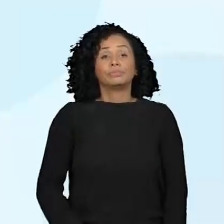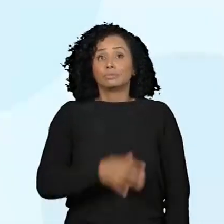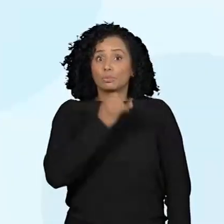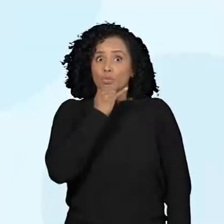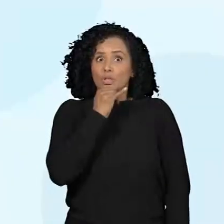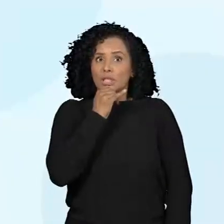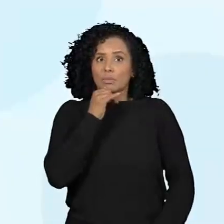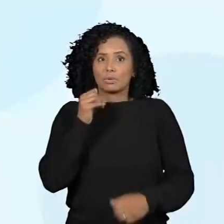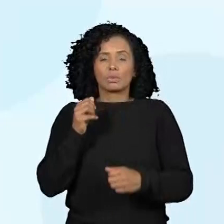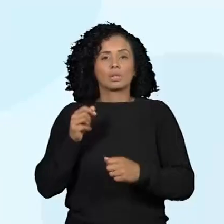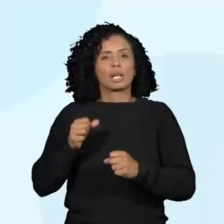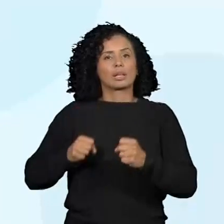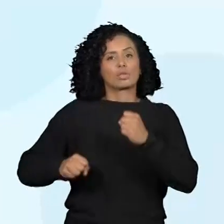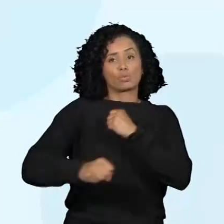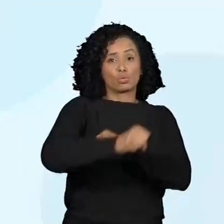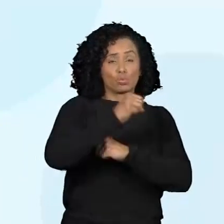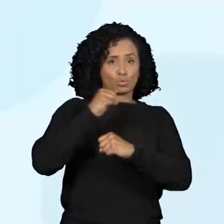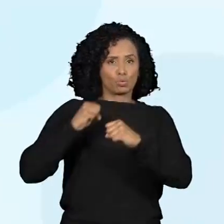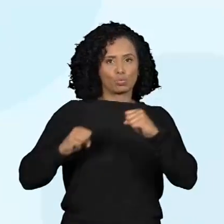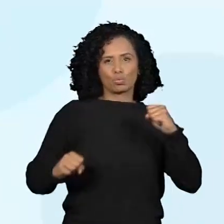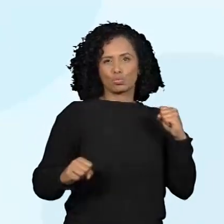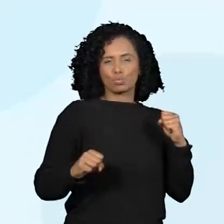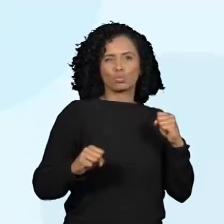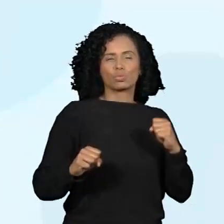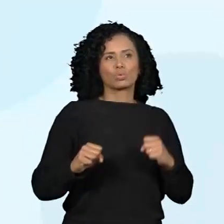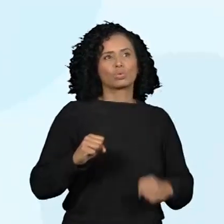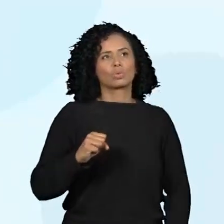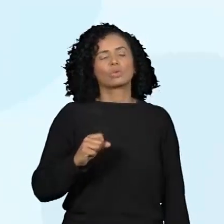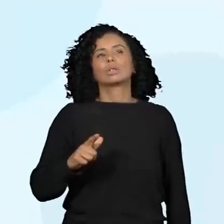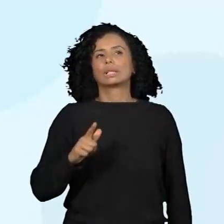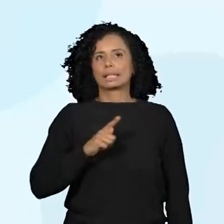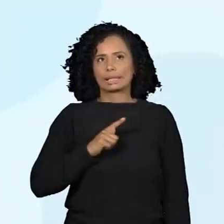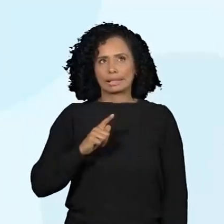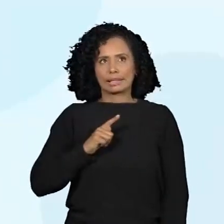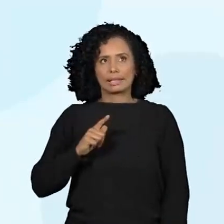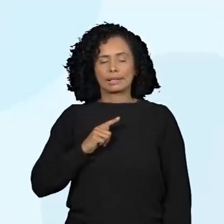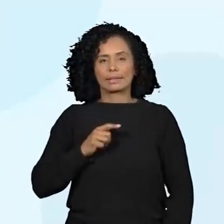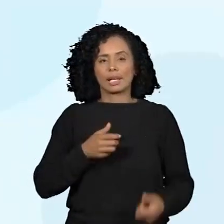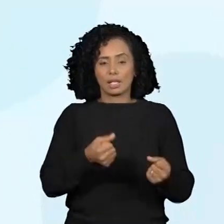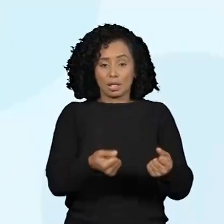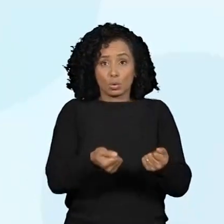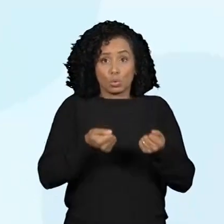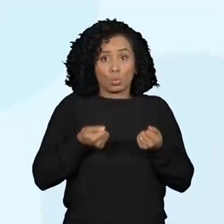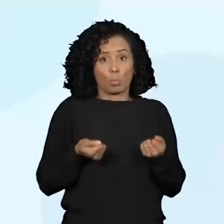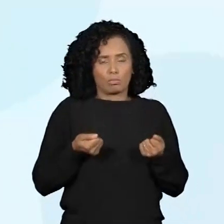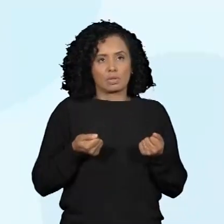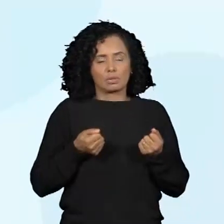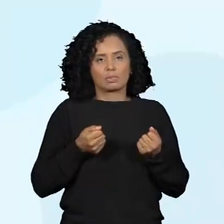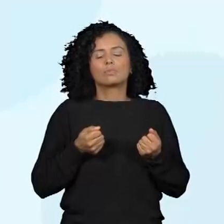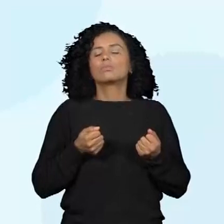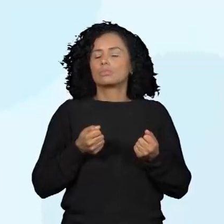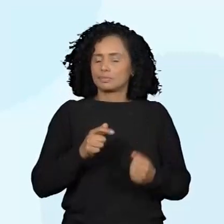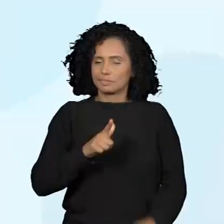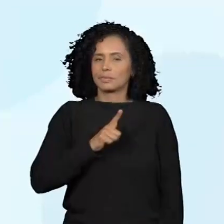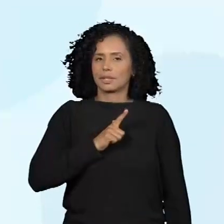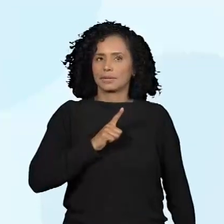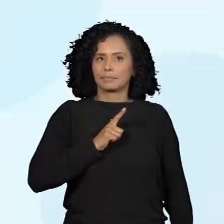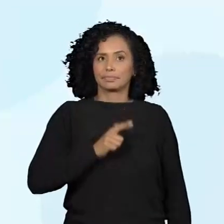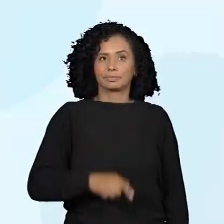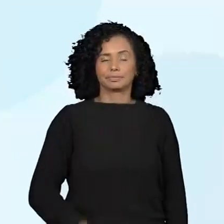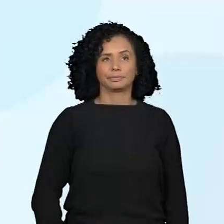o judô. Falamos também já sobre a luta uka-uka, que é uma luta de domínio, né? Entre